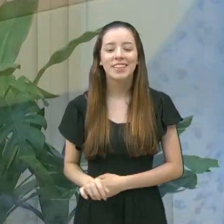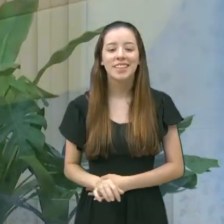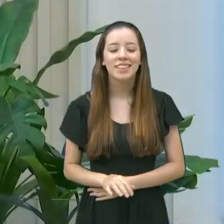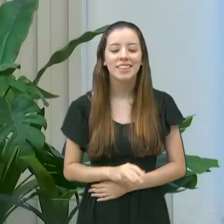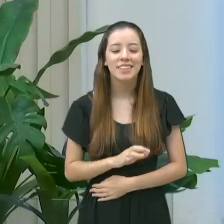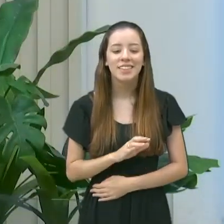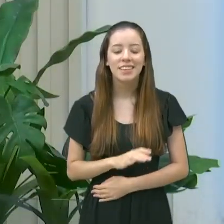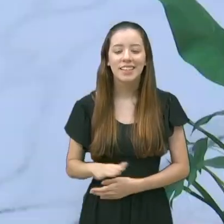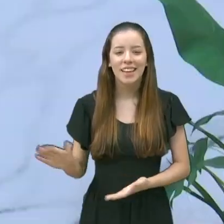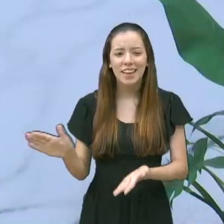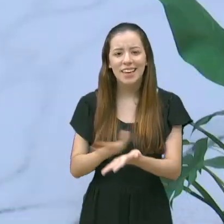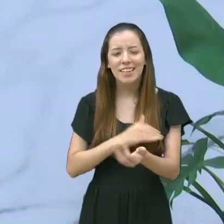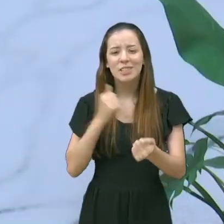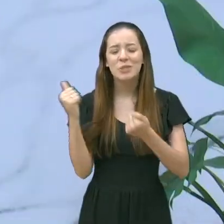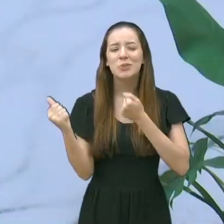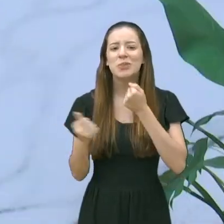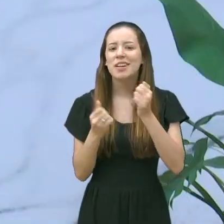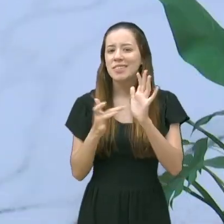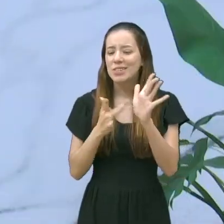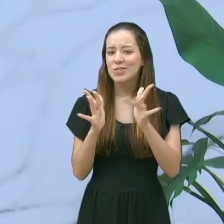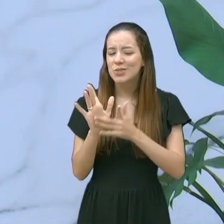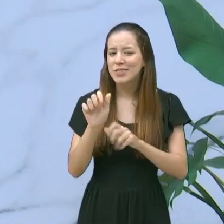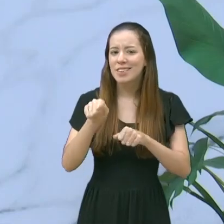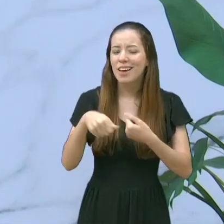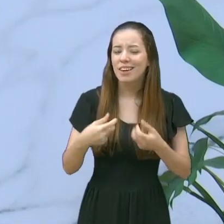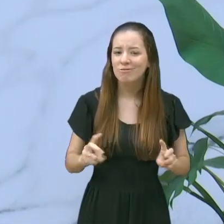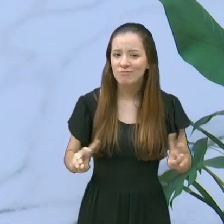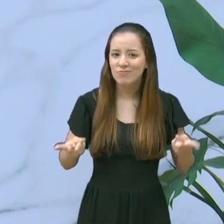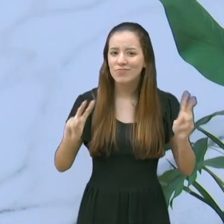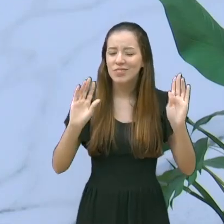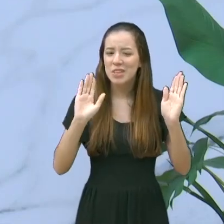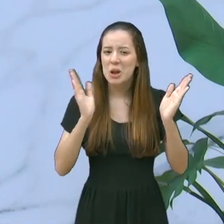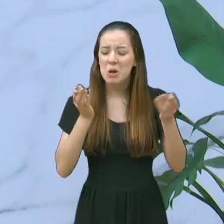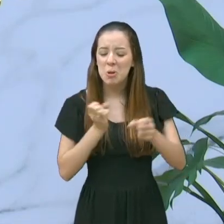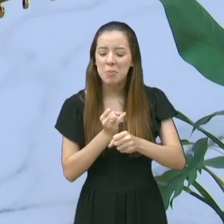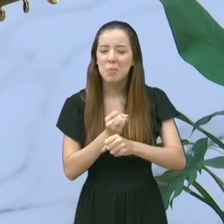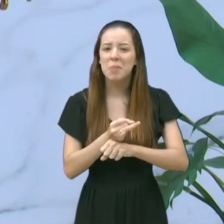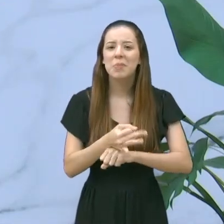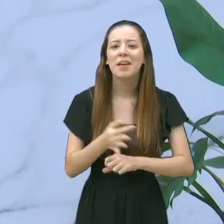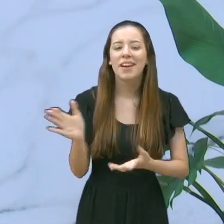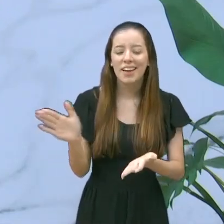cantou. O mar vai se abrir nessa madrugada e você vai passar. Aleluia!